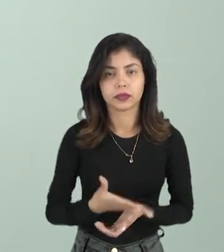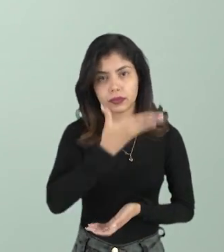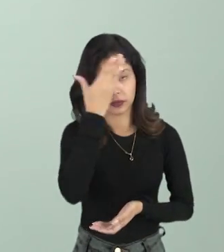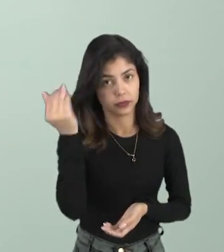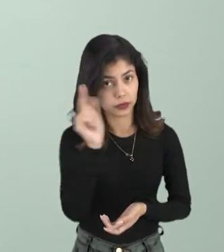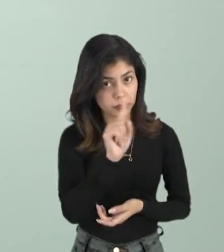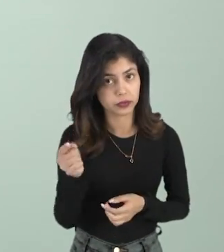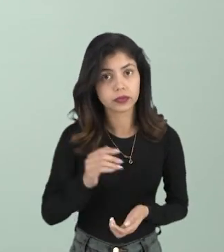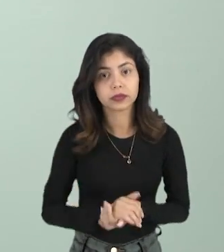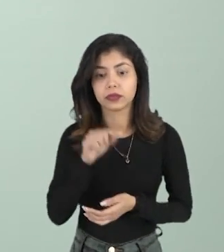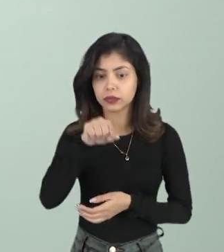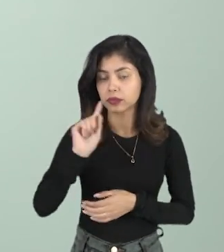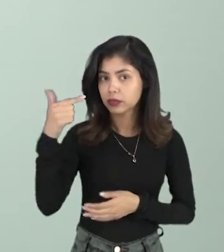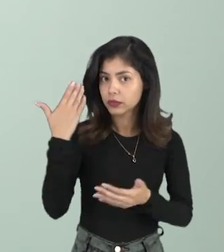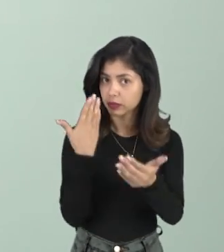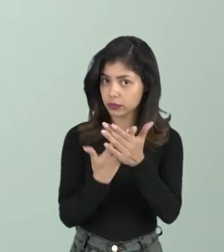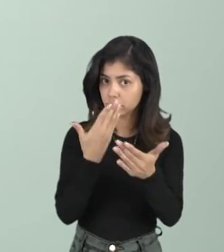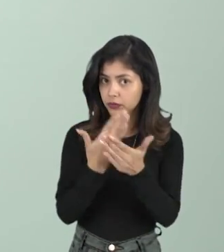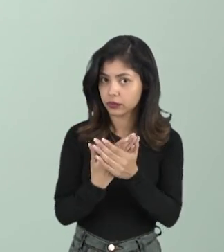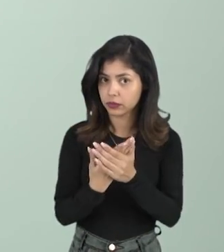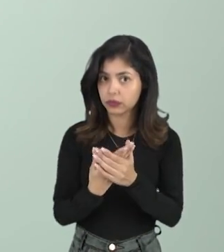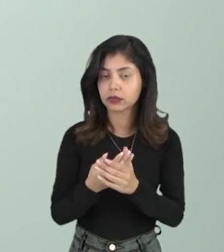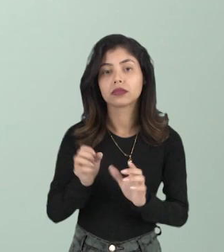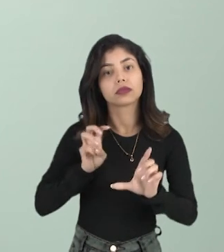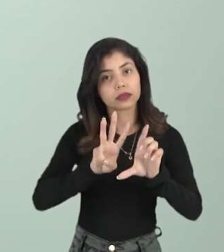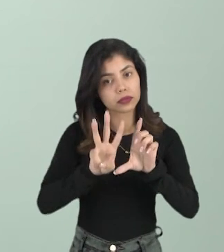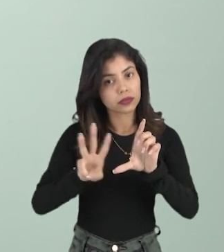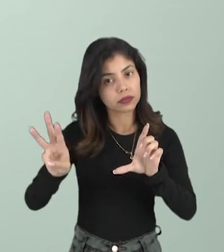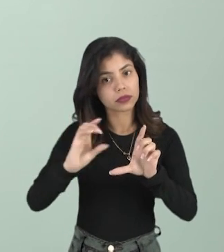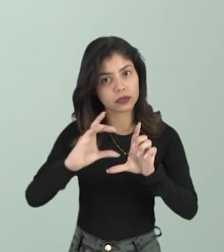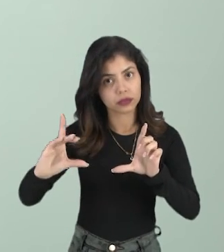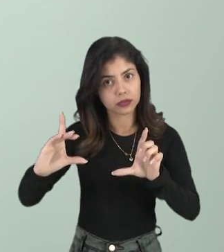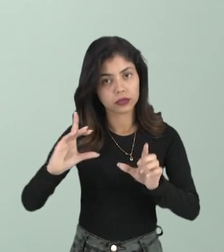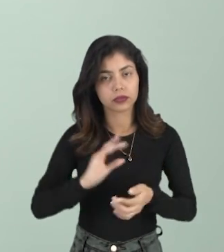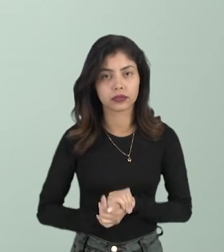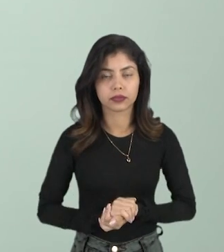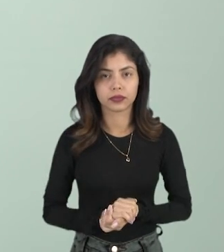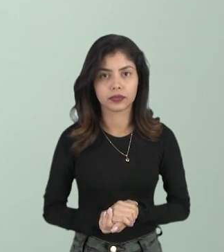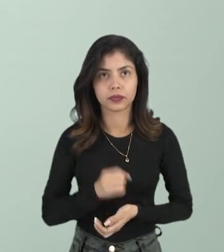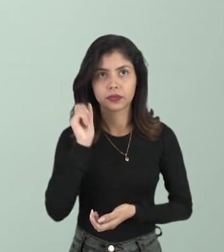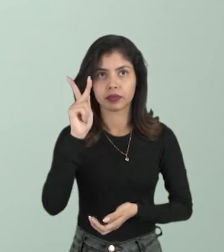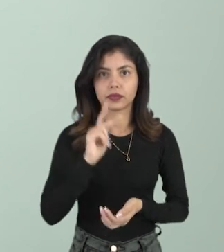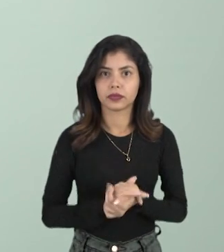não esqueçam de, para esta e outras aulas, estarem acessando a plataforma Edu,